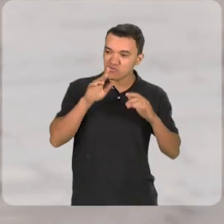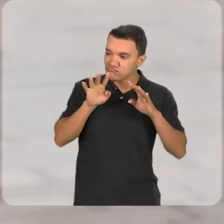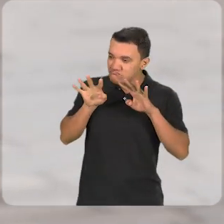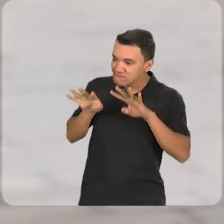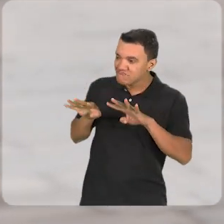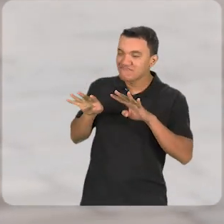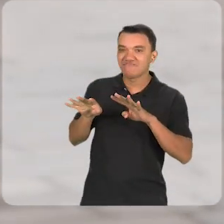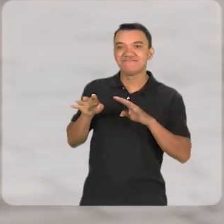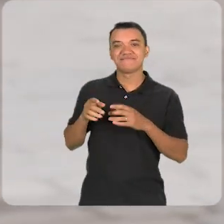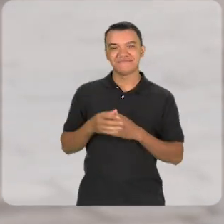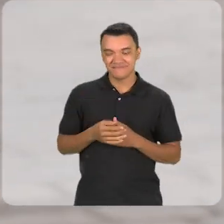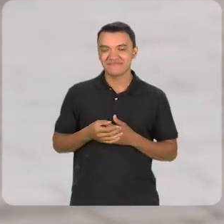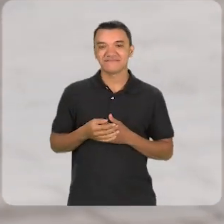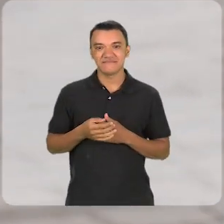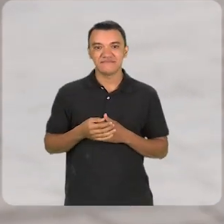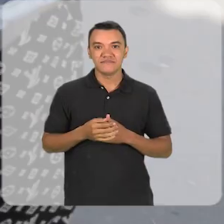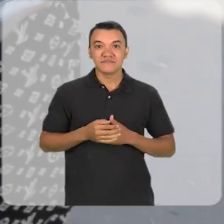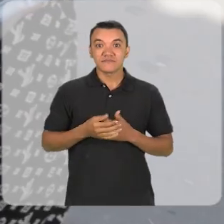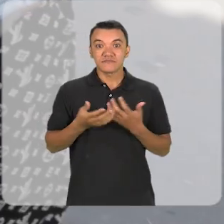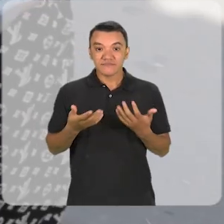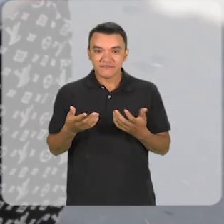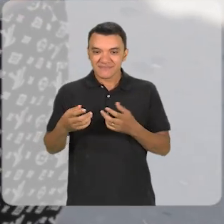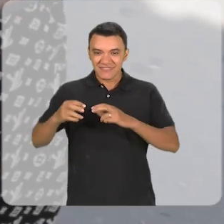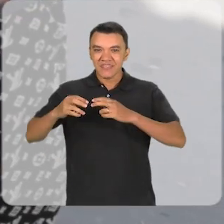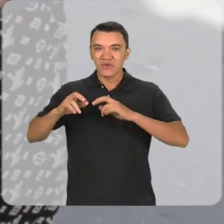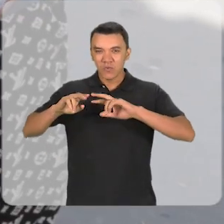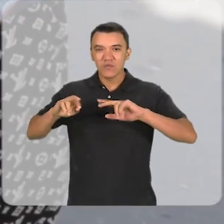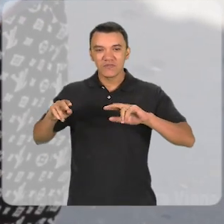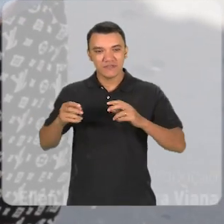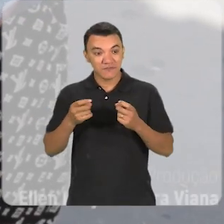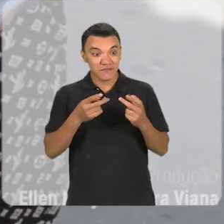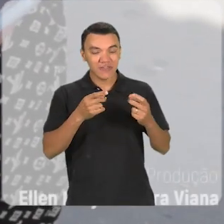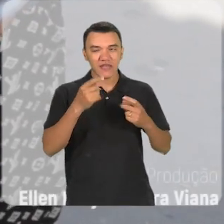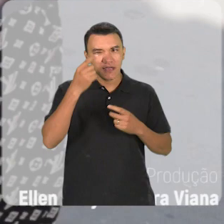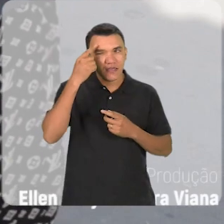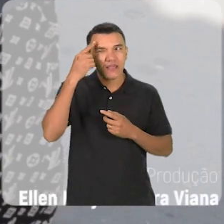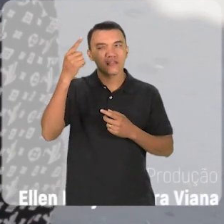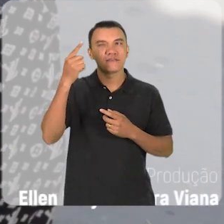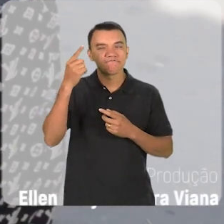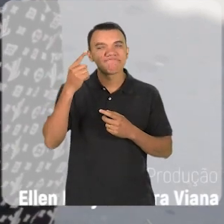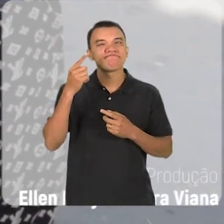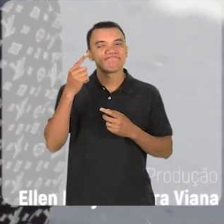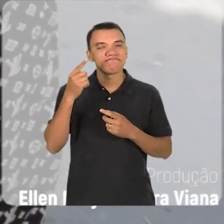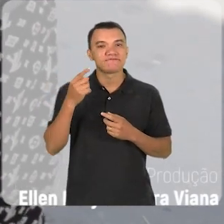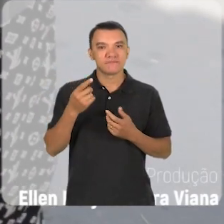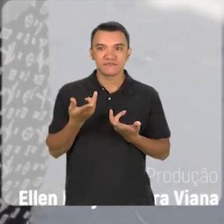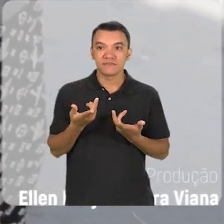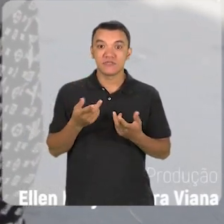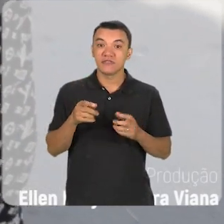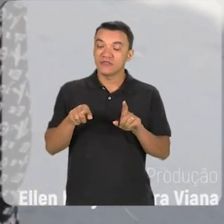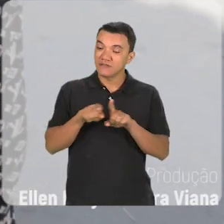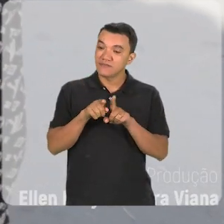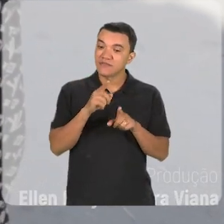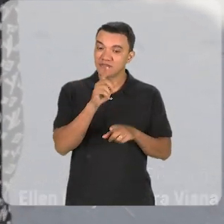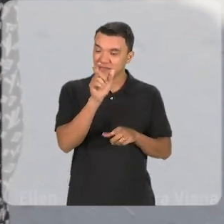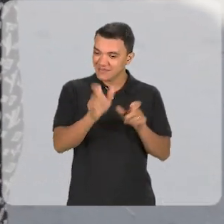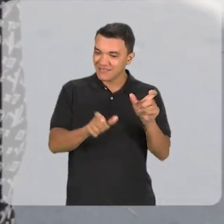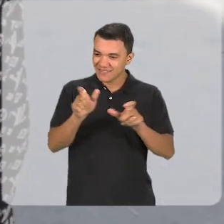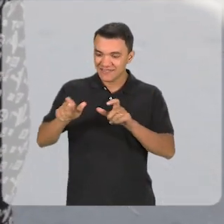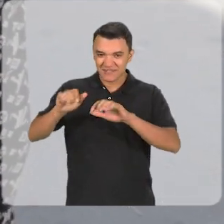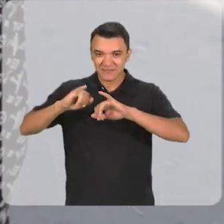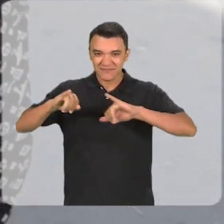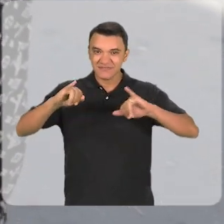seus consumidores, fazendo com que esses produtos sejam lembrados, sejam marcados, né? E a própria característica de cada um